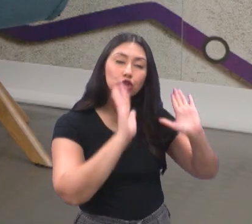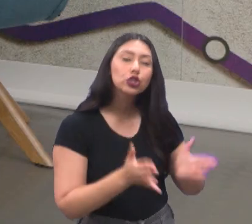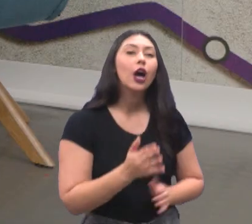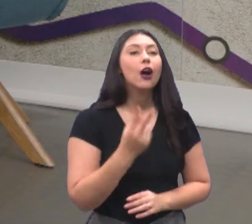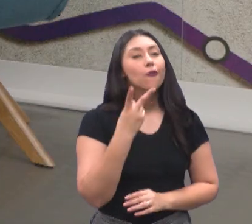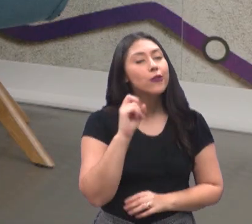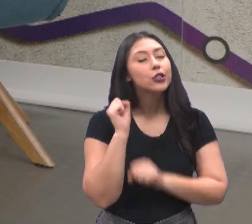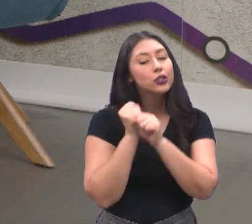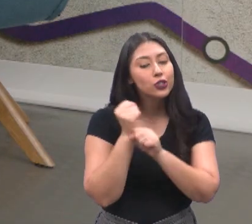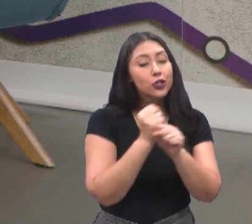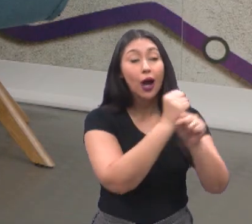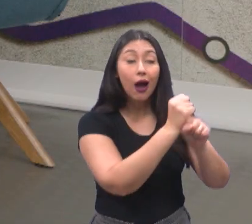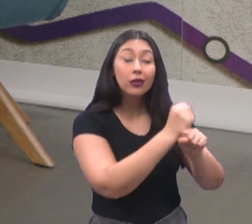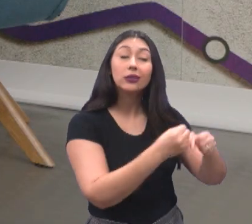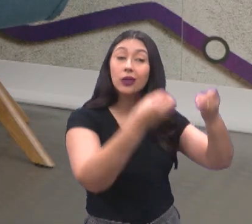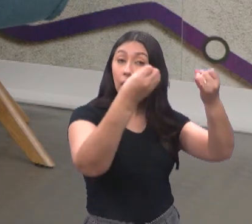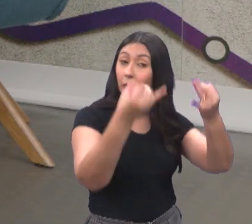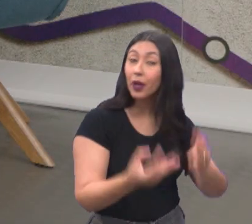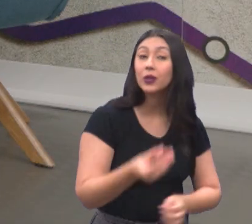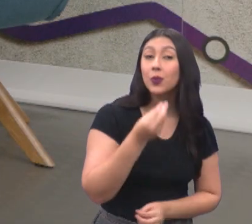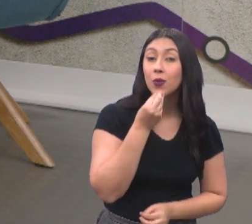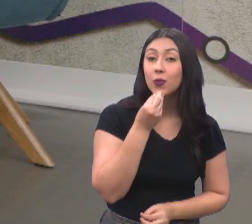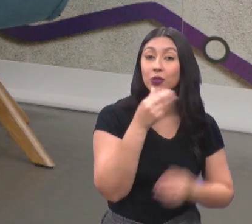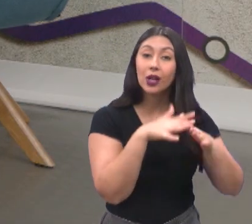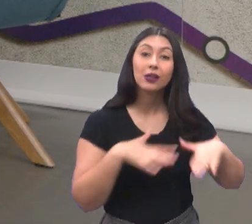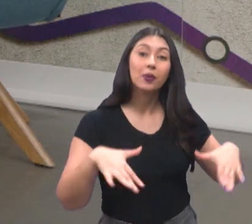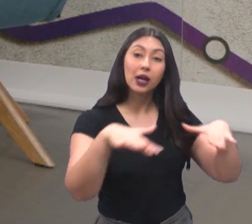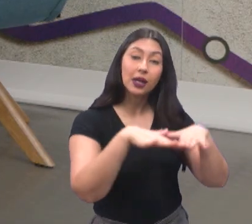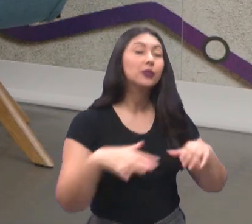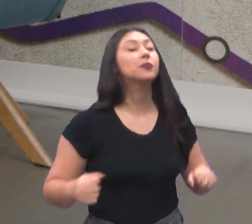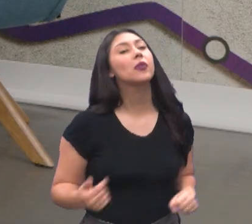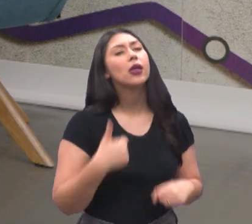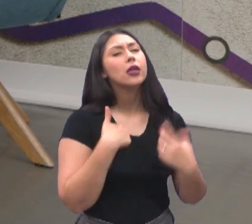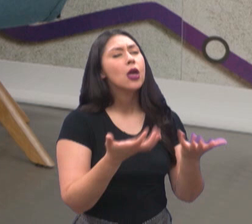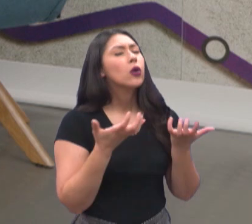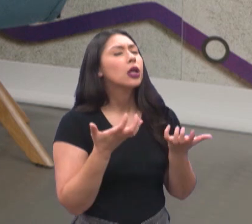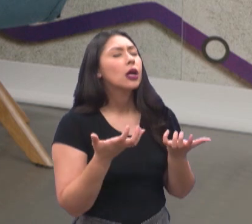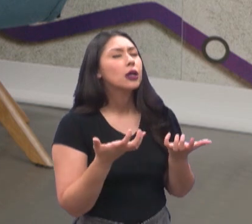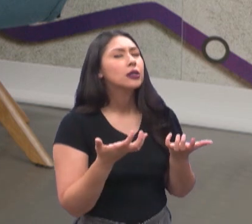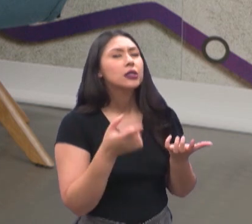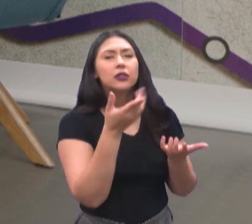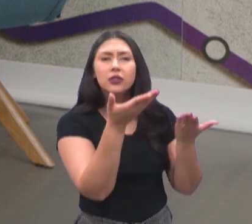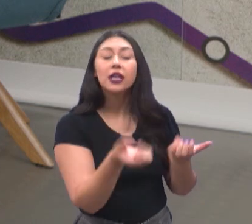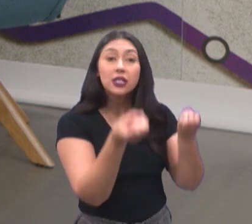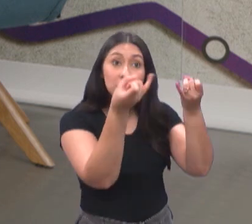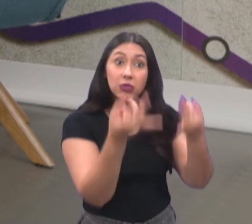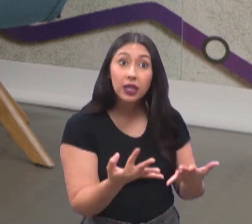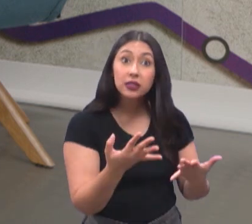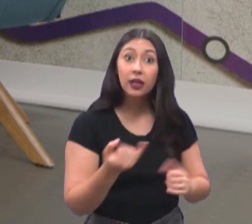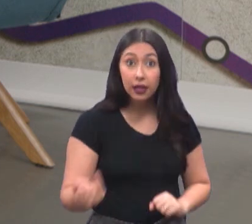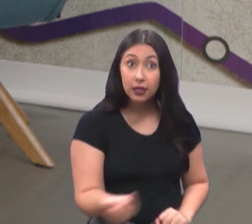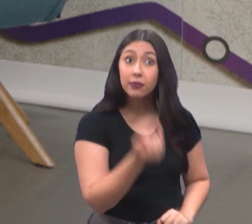que está nos ajudando a entender as oportunidades desse mercado. Verônica, eu queria que você comentasse um pouquinho da importância do